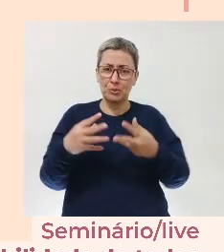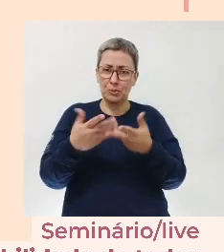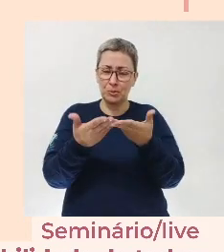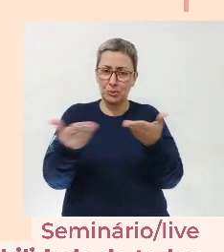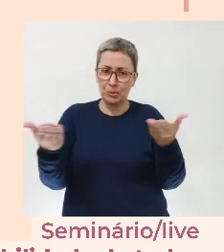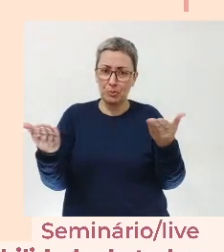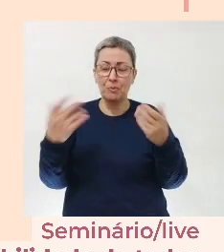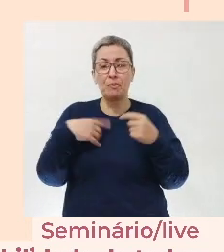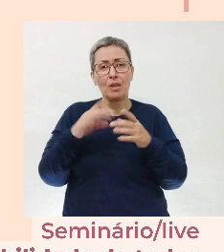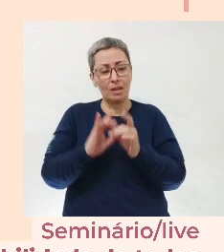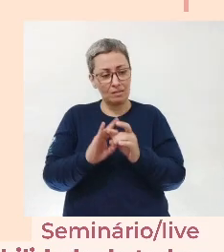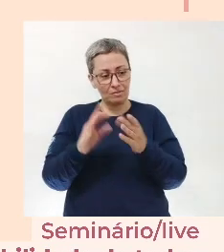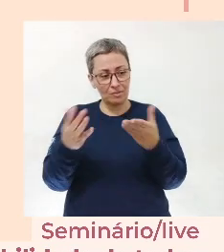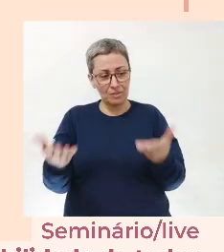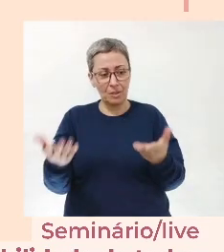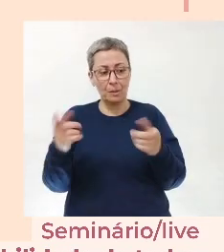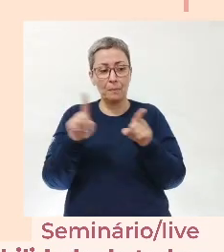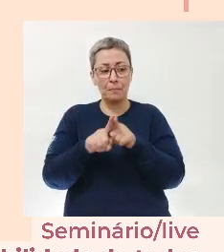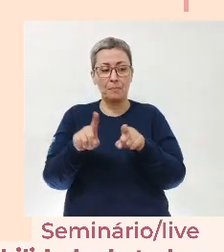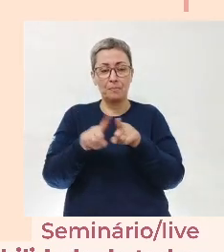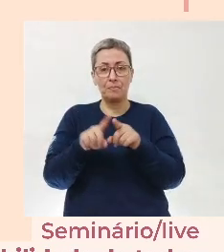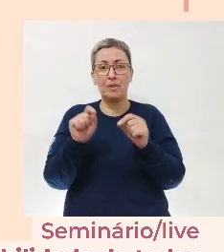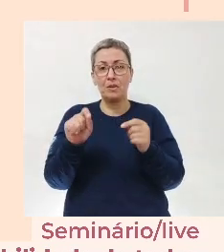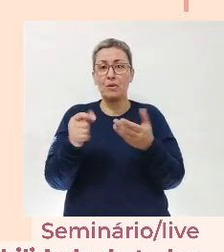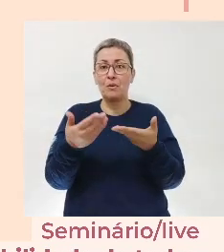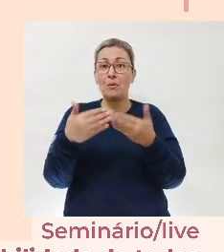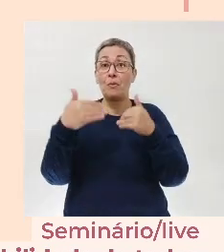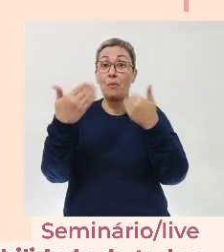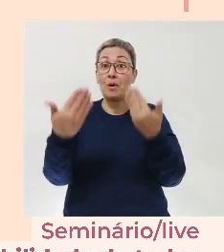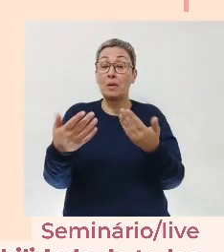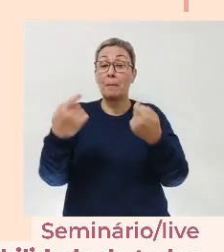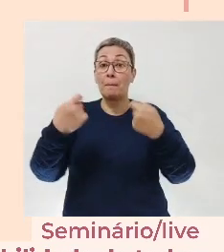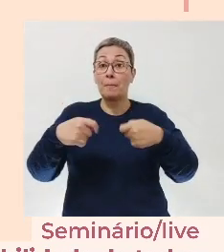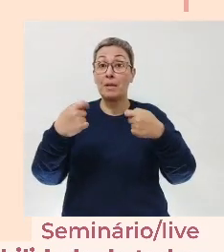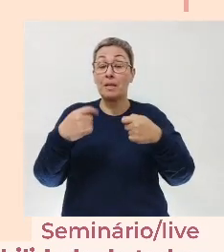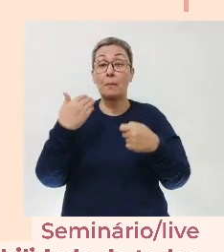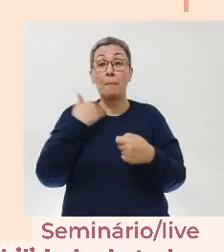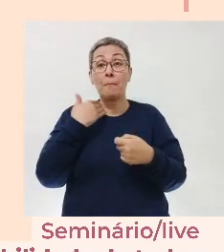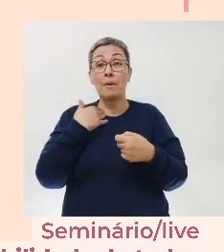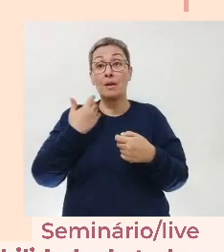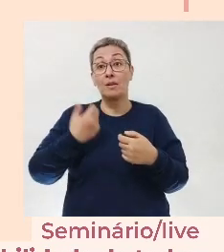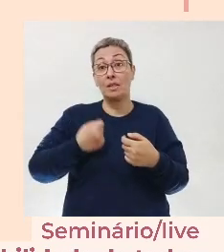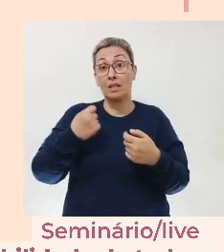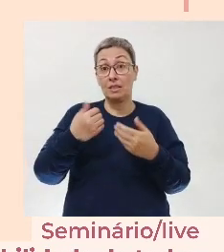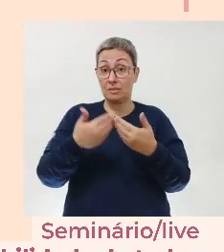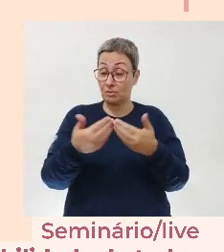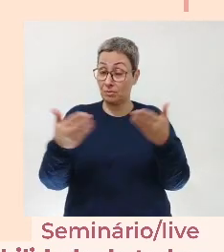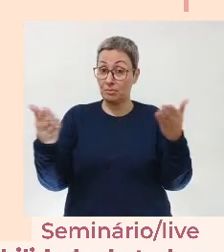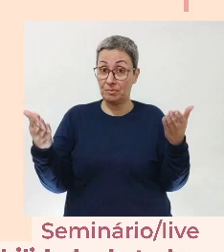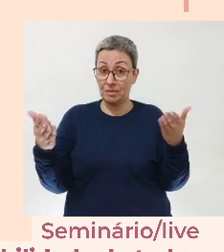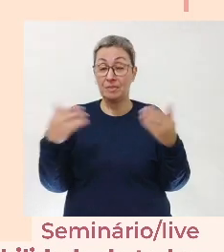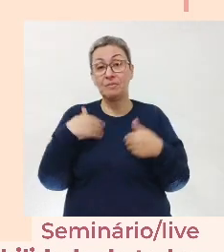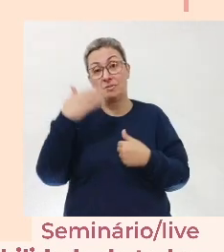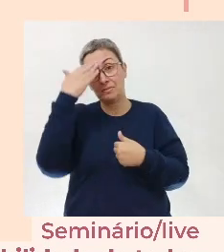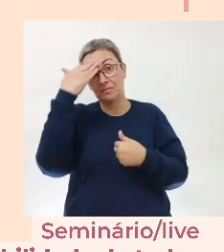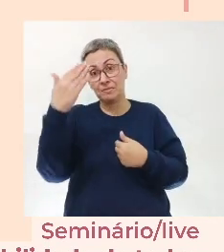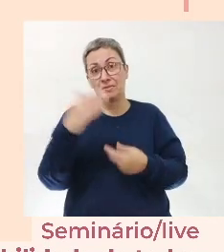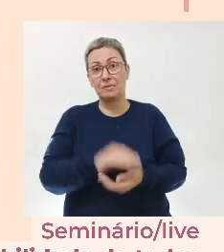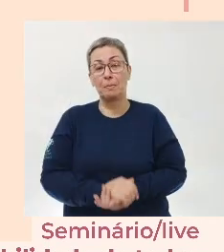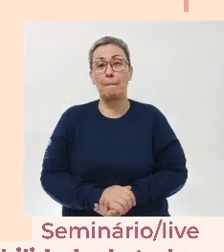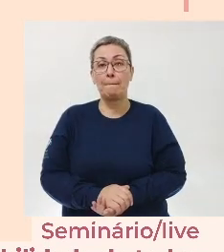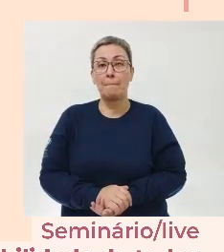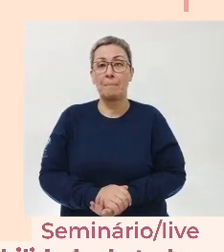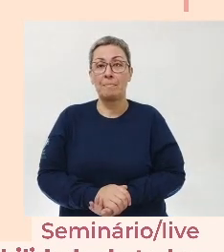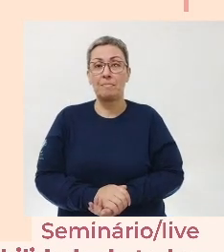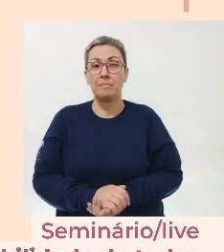maior prazer em contar tudo para vocês. E nós nos colocamos à disposição também para que quando vocês precisem, o Banco de Leite está de